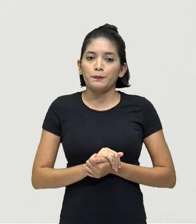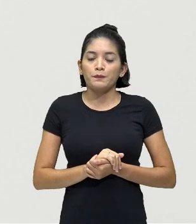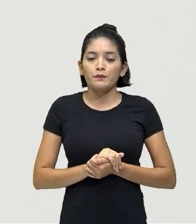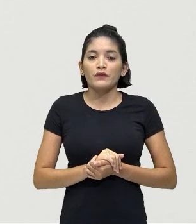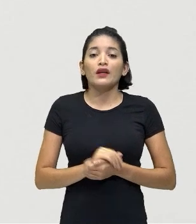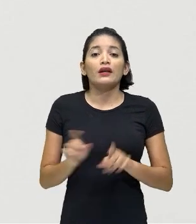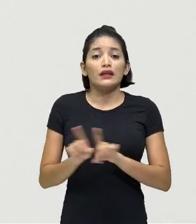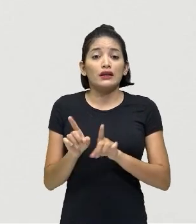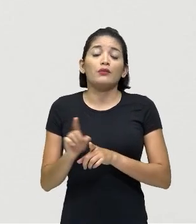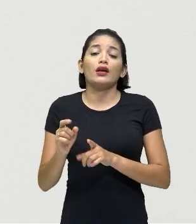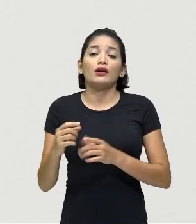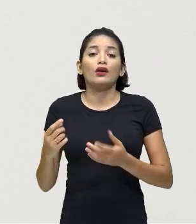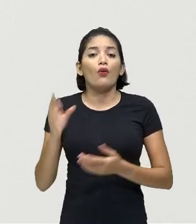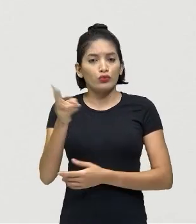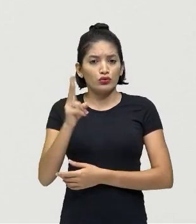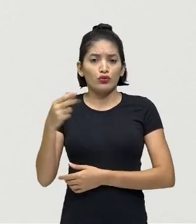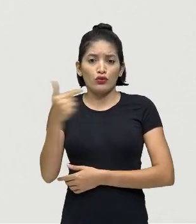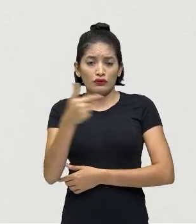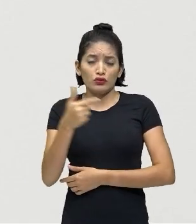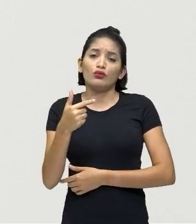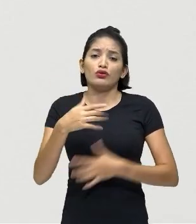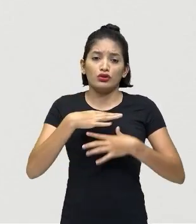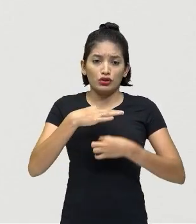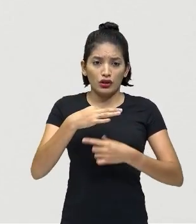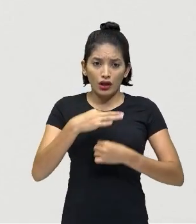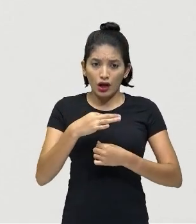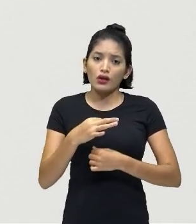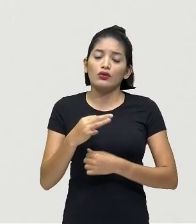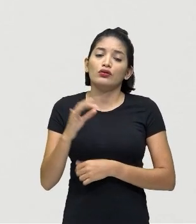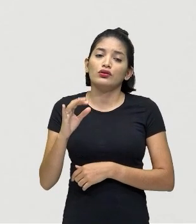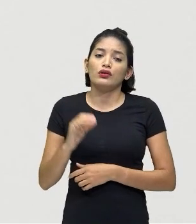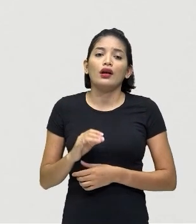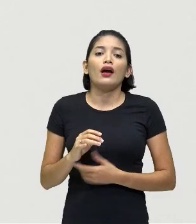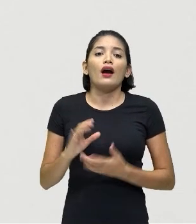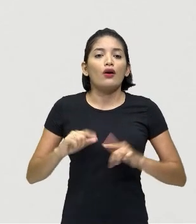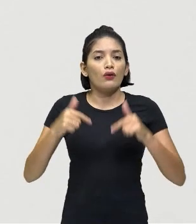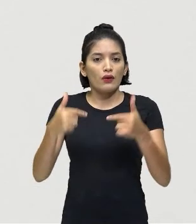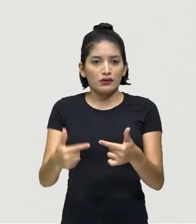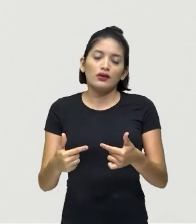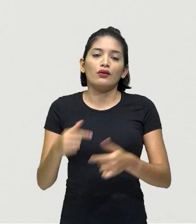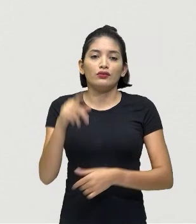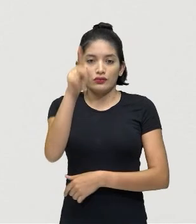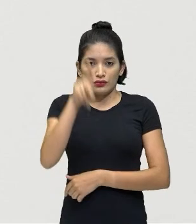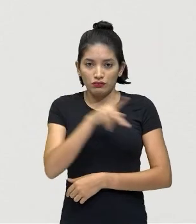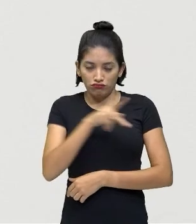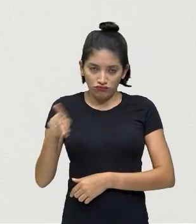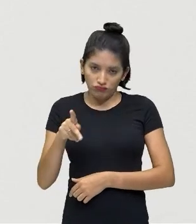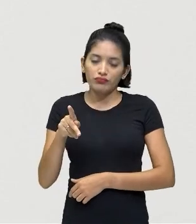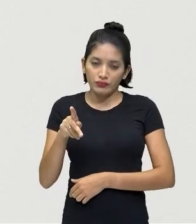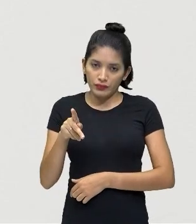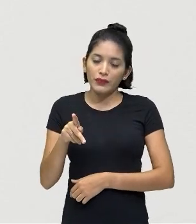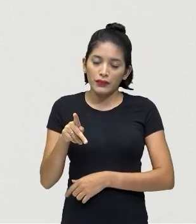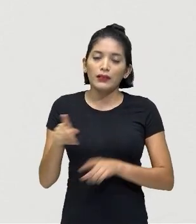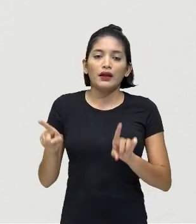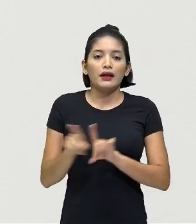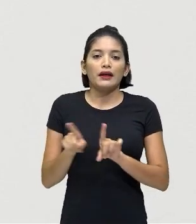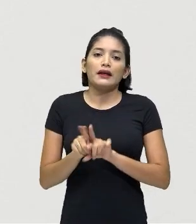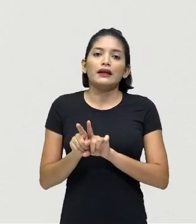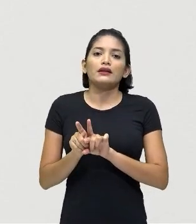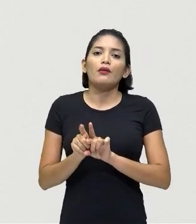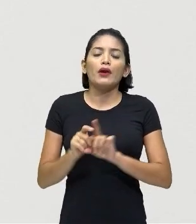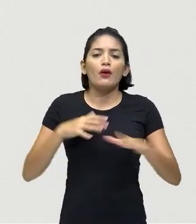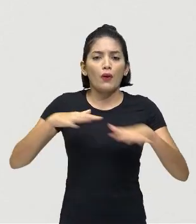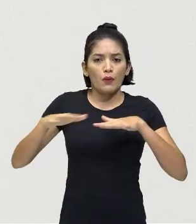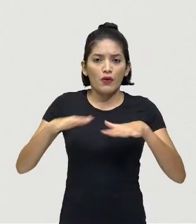22 de agosto... eu tenho também ali a ação do padre Gregório Capone, né, que liderou a população em uma manifestação pacífica